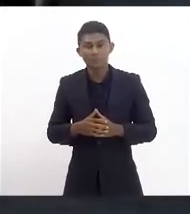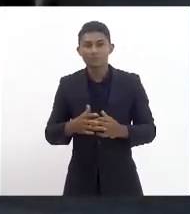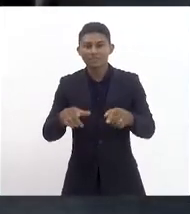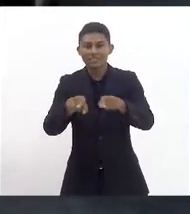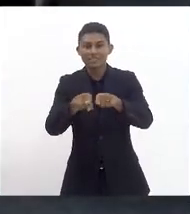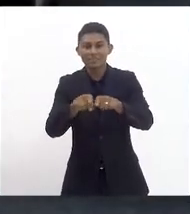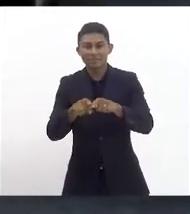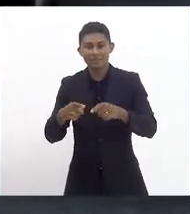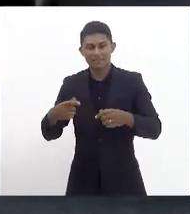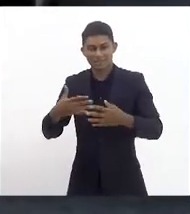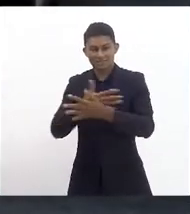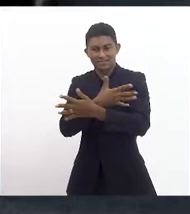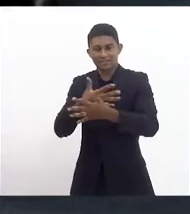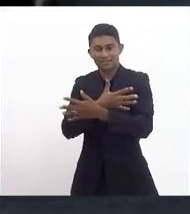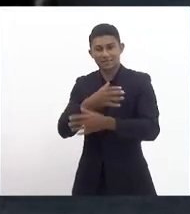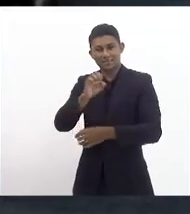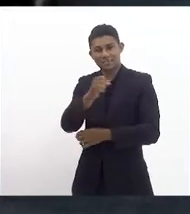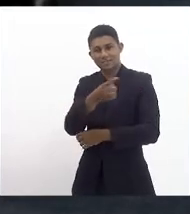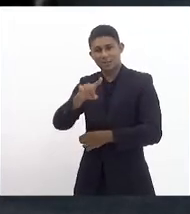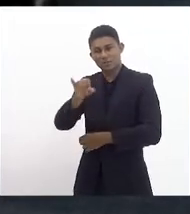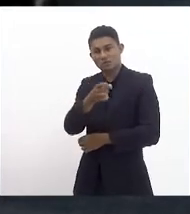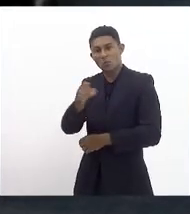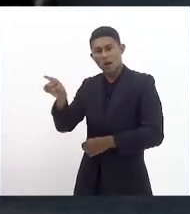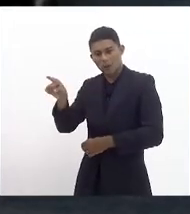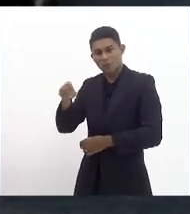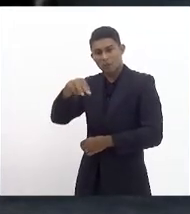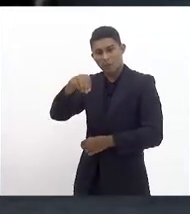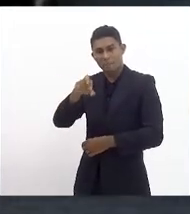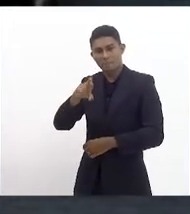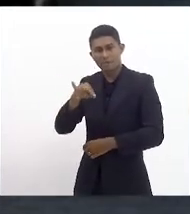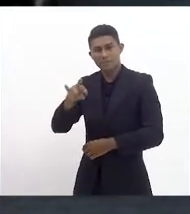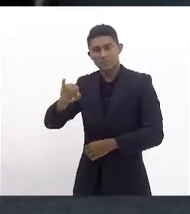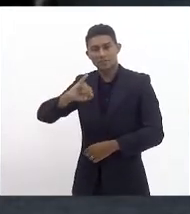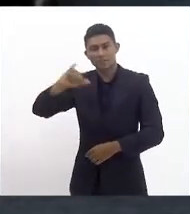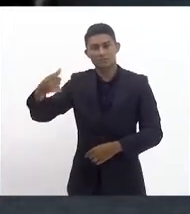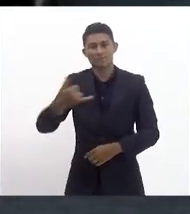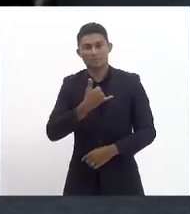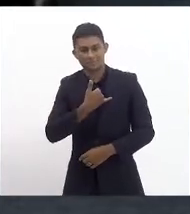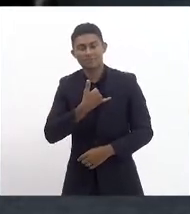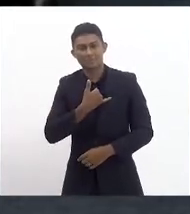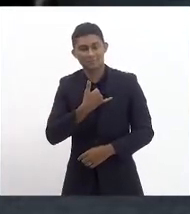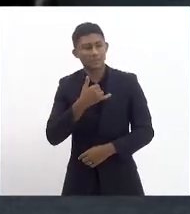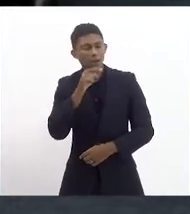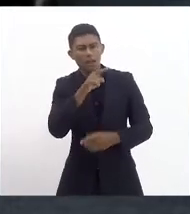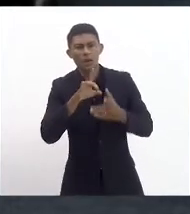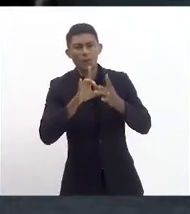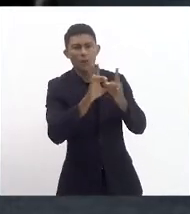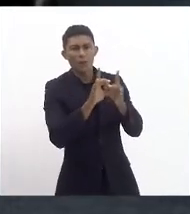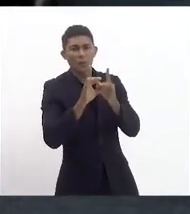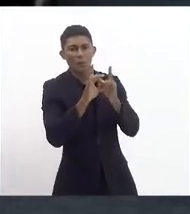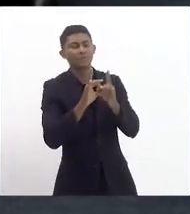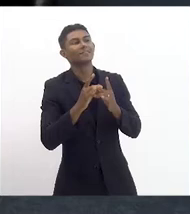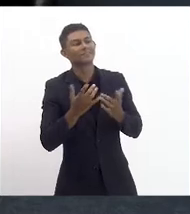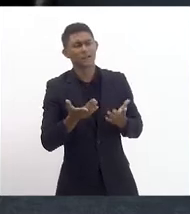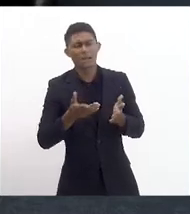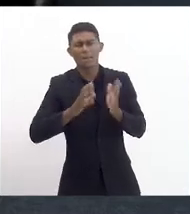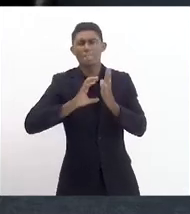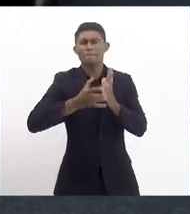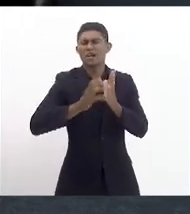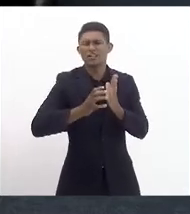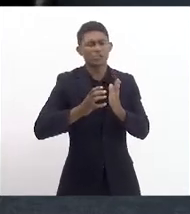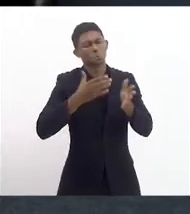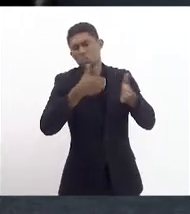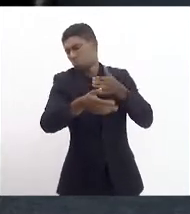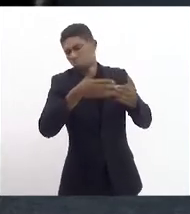São João de Meriti foi uma demonstração de união, independente de questão partidária, foi a